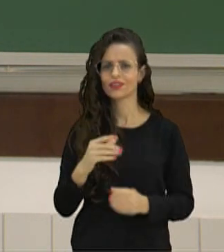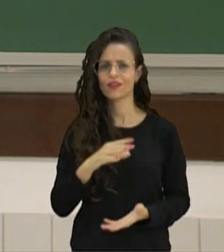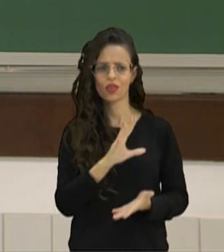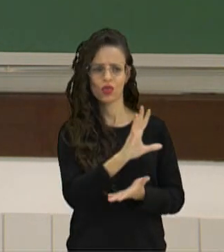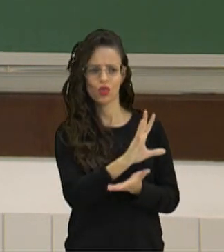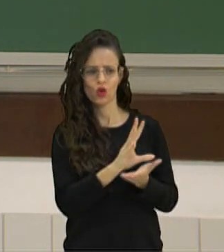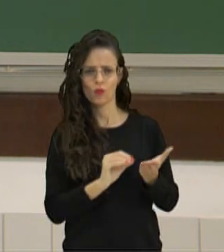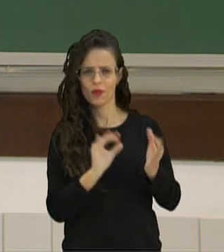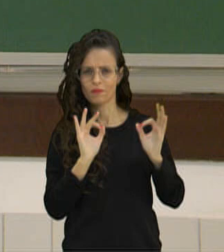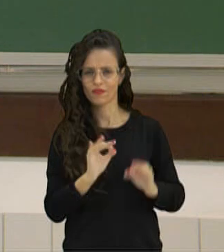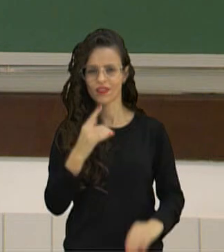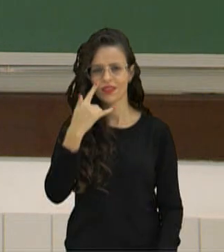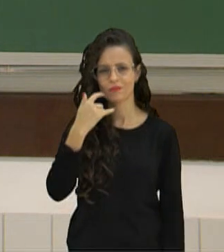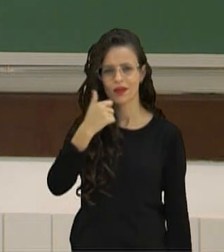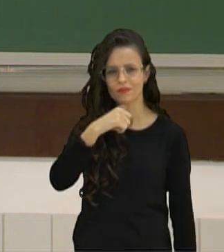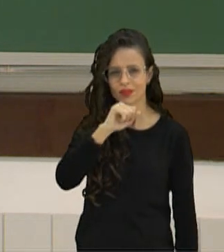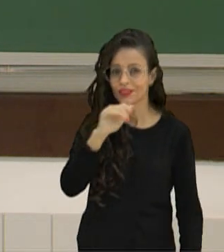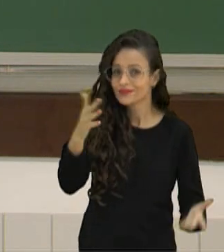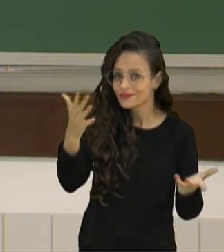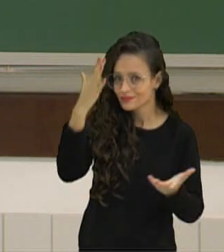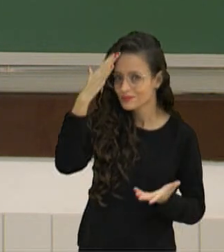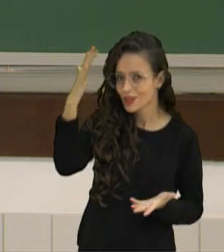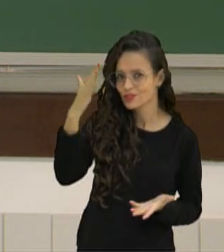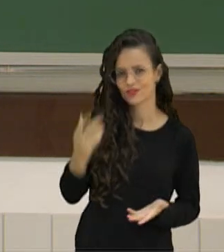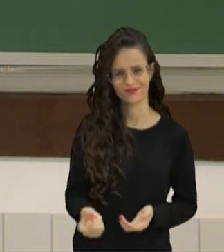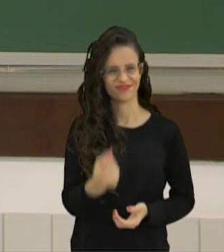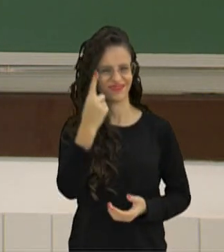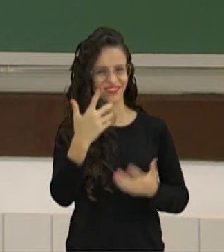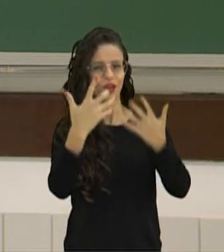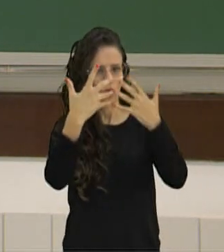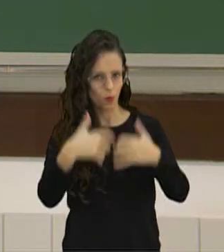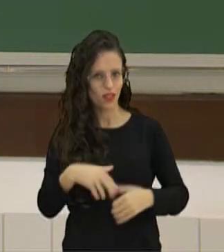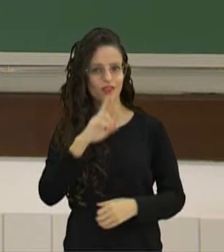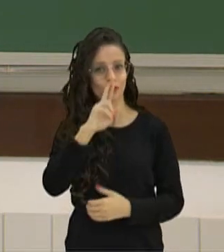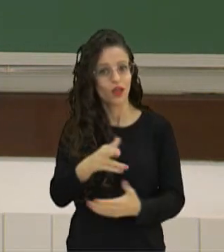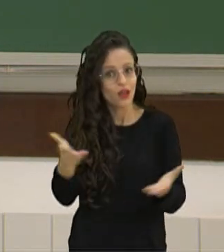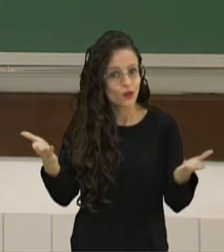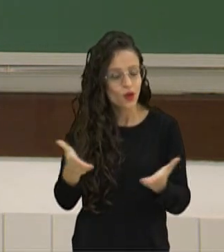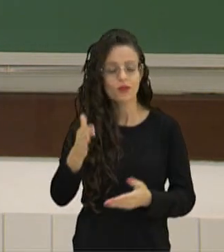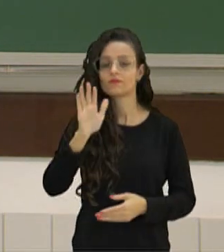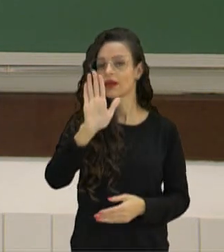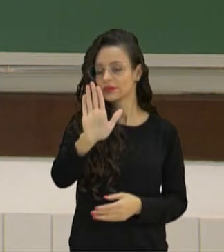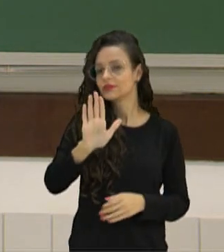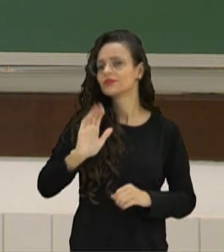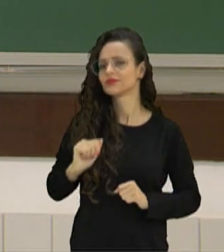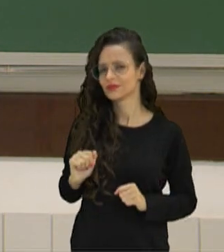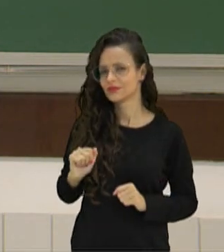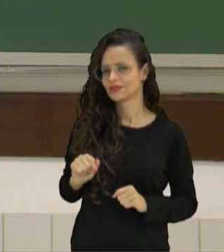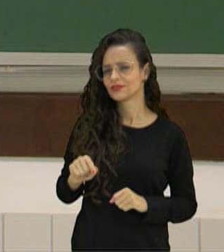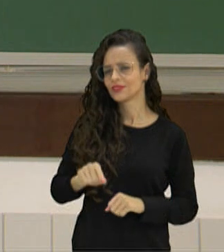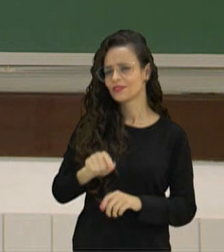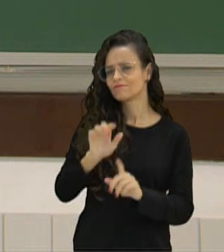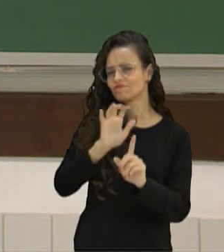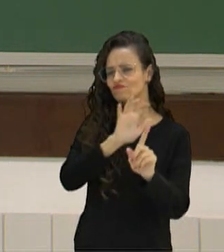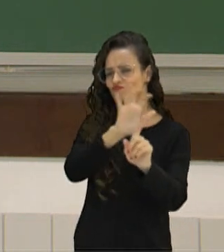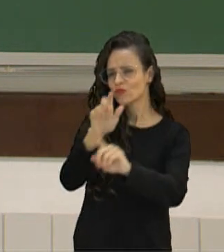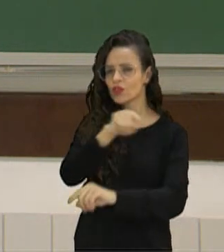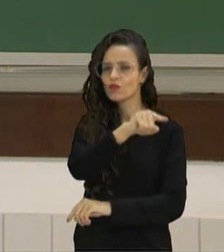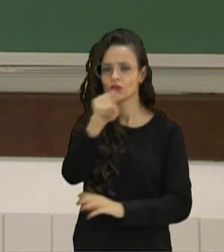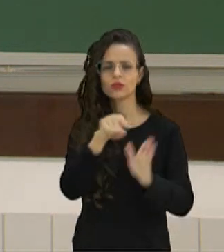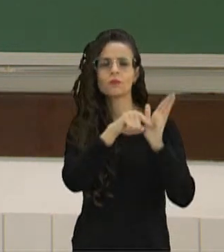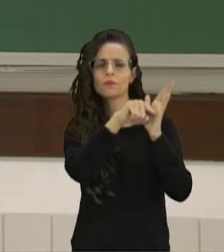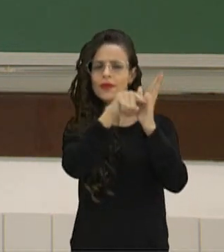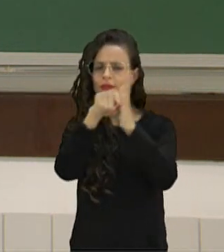cópias perfeitas, será que do pai ou só da mãe? Nossa, é meio complexo para responder isso agora, mas instigo vocês a